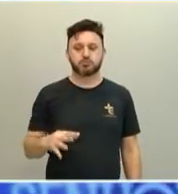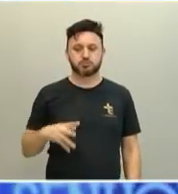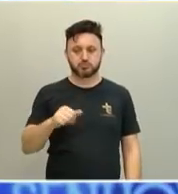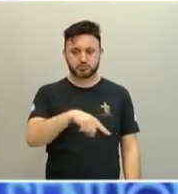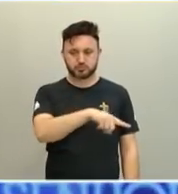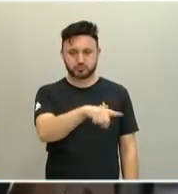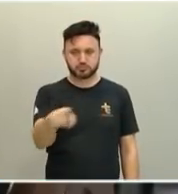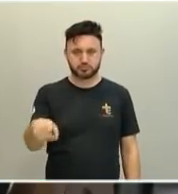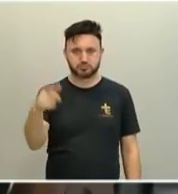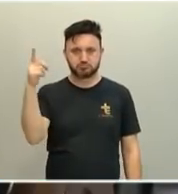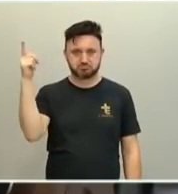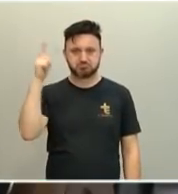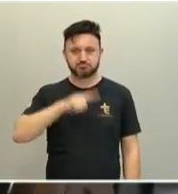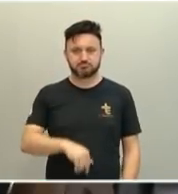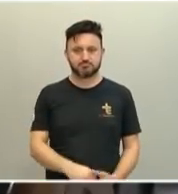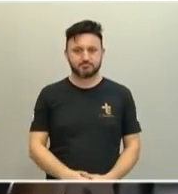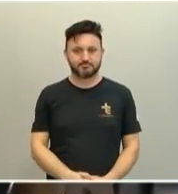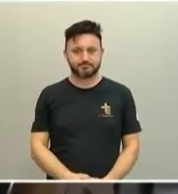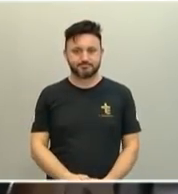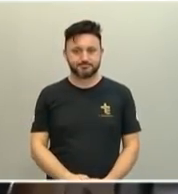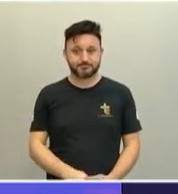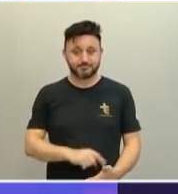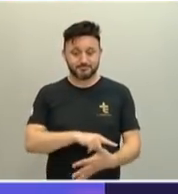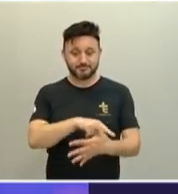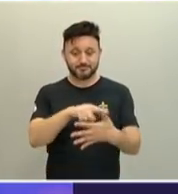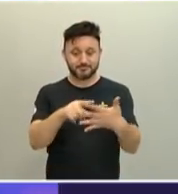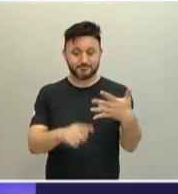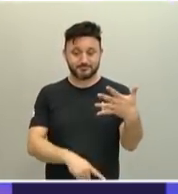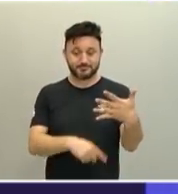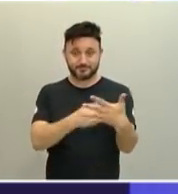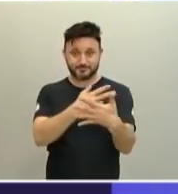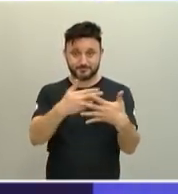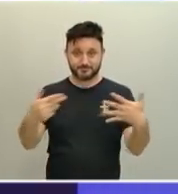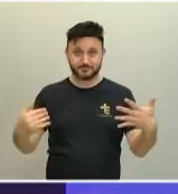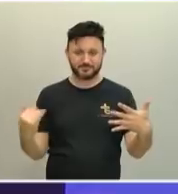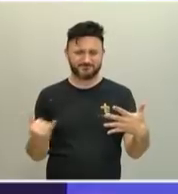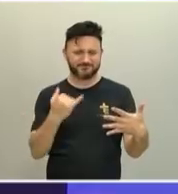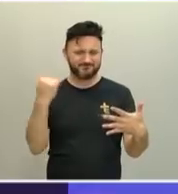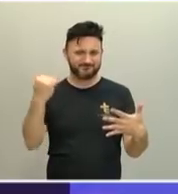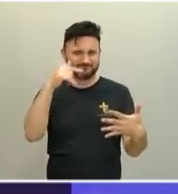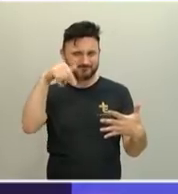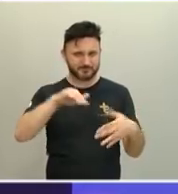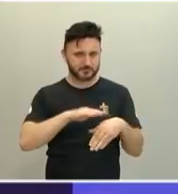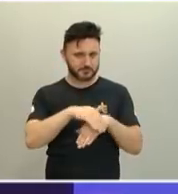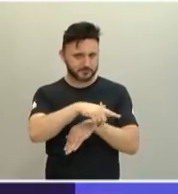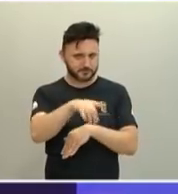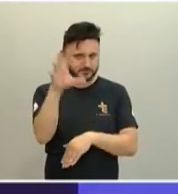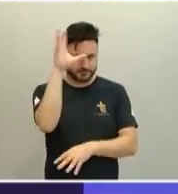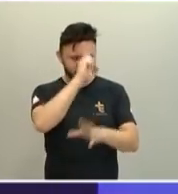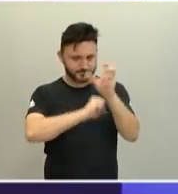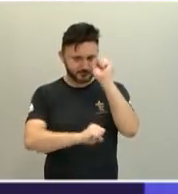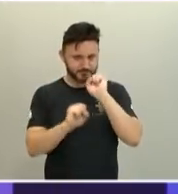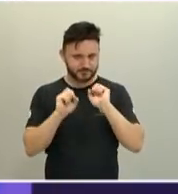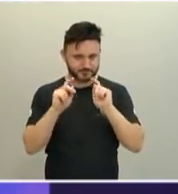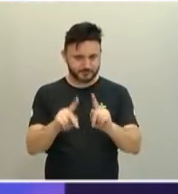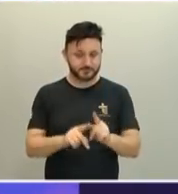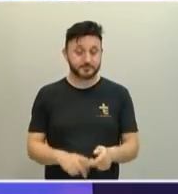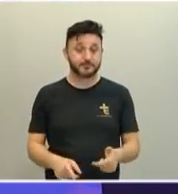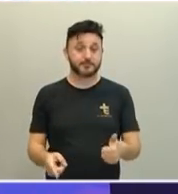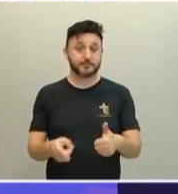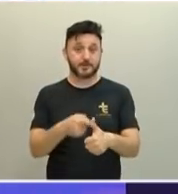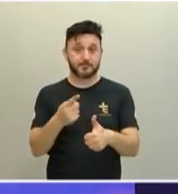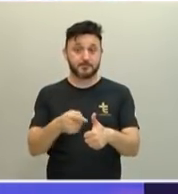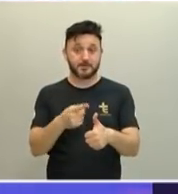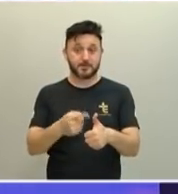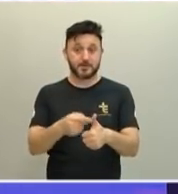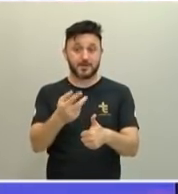envolverá. Eu quero deixar aqui 5 coisas gravadas no seu coração que desta noite você não pode esquecer mais. Primeiro, as